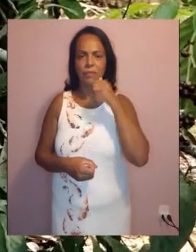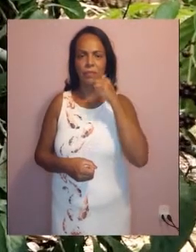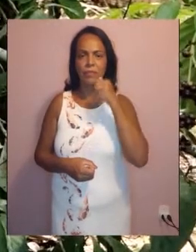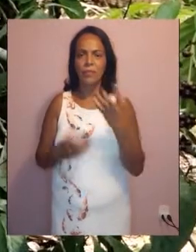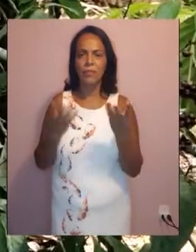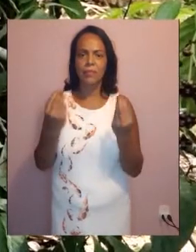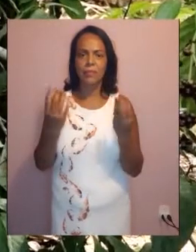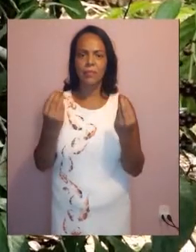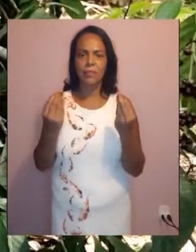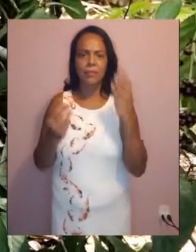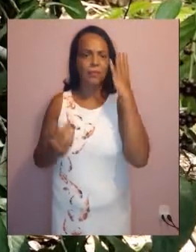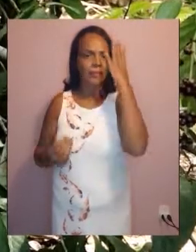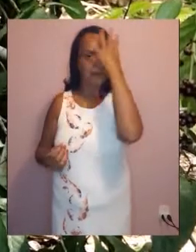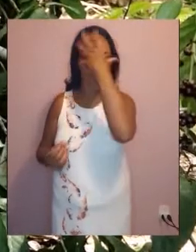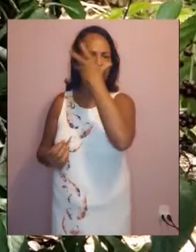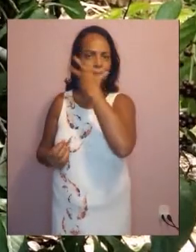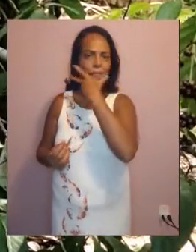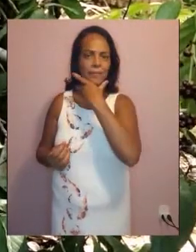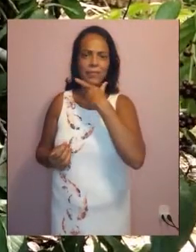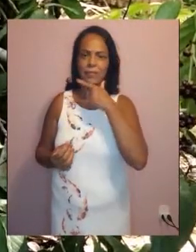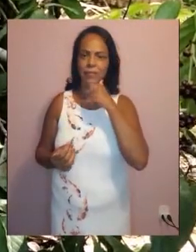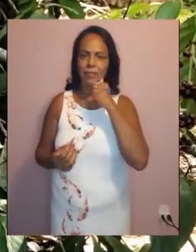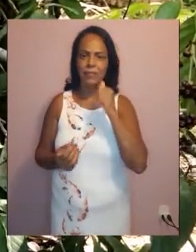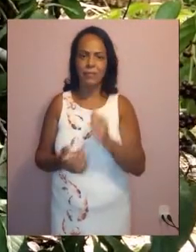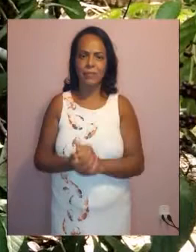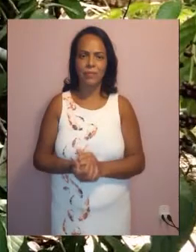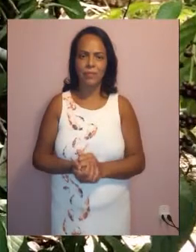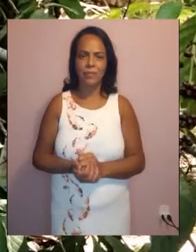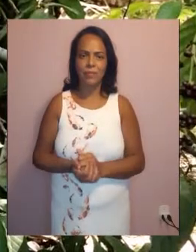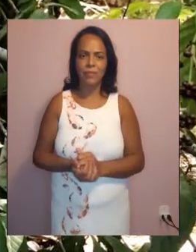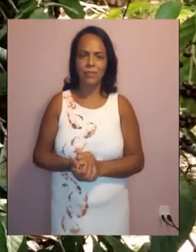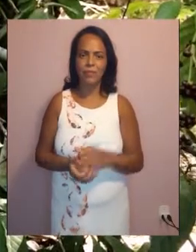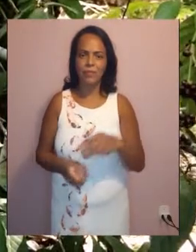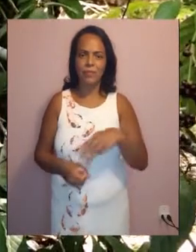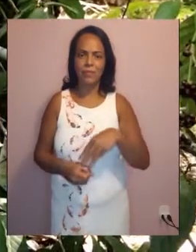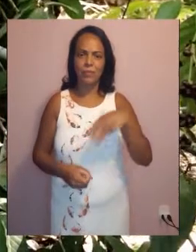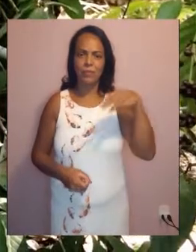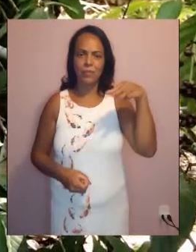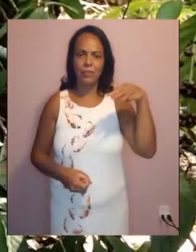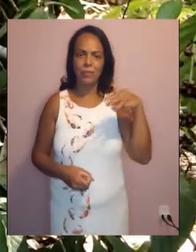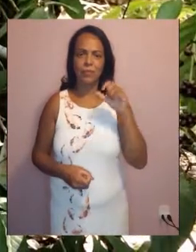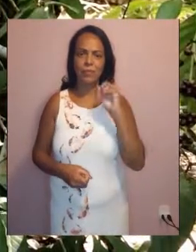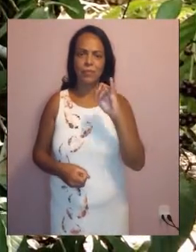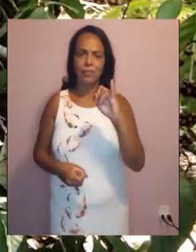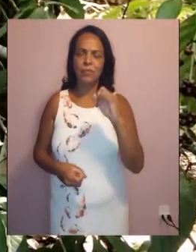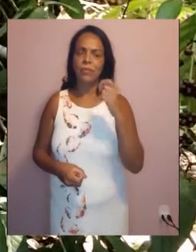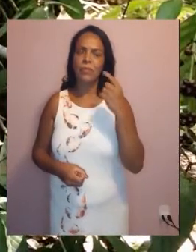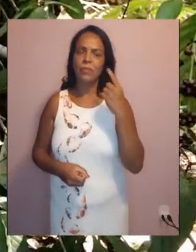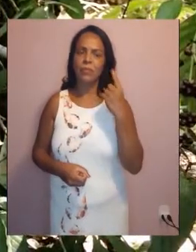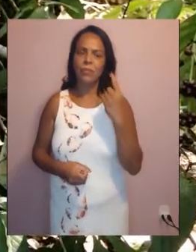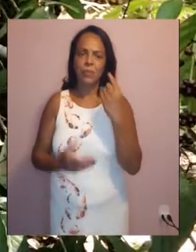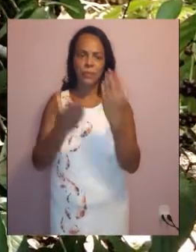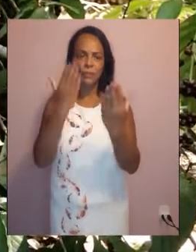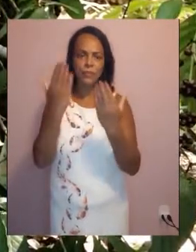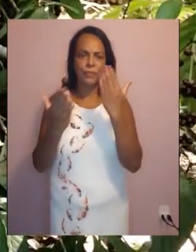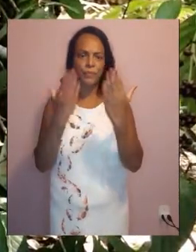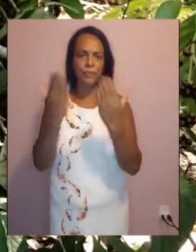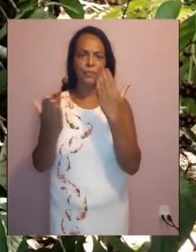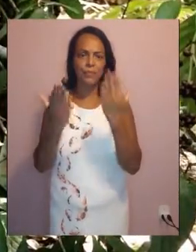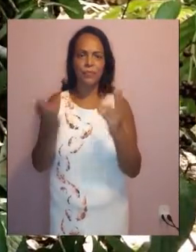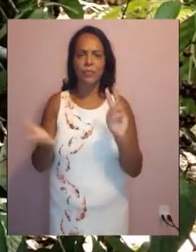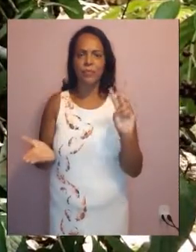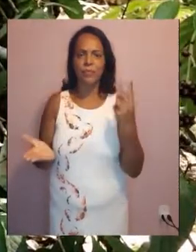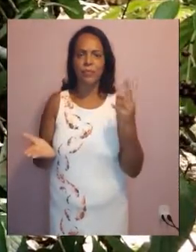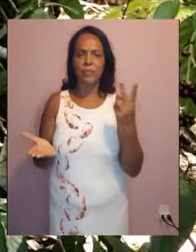até uma referência. Ele disse assim, ele disse, olha, se uma mulher como aquela para num